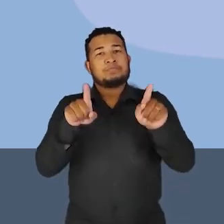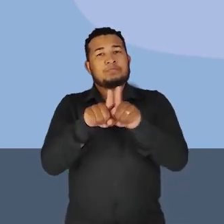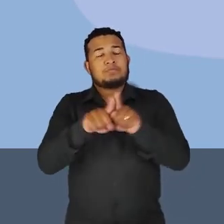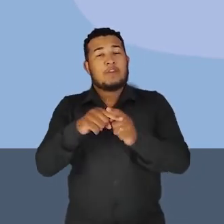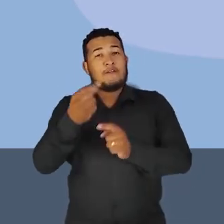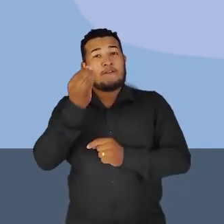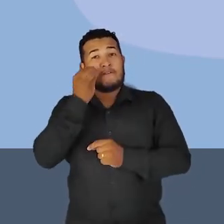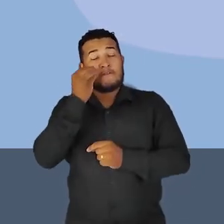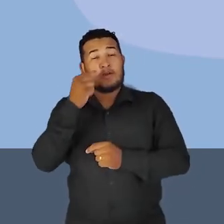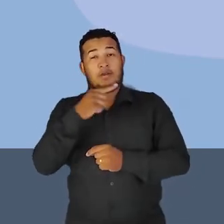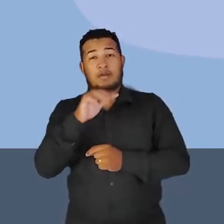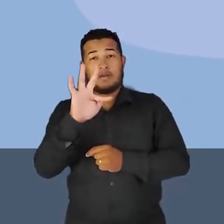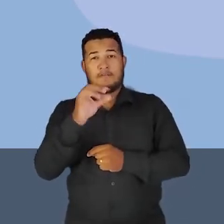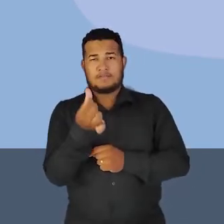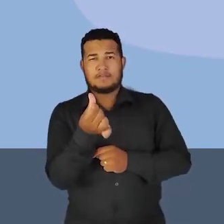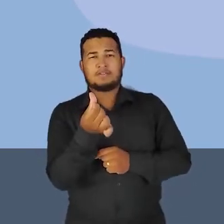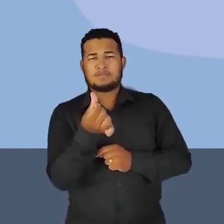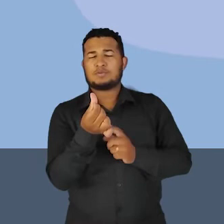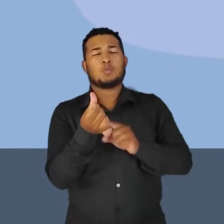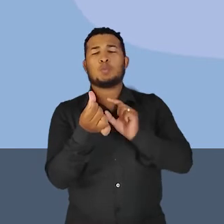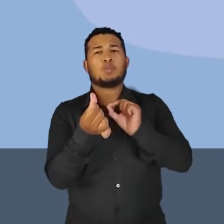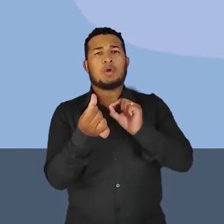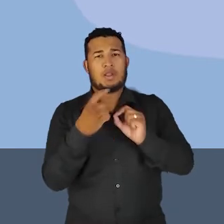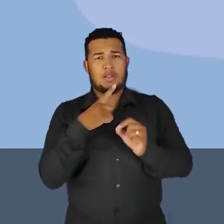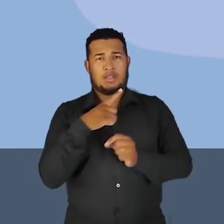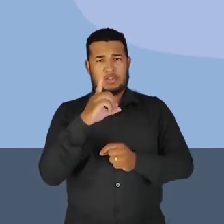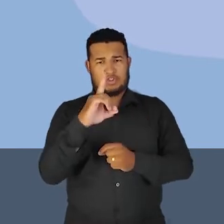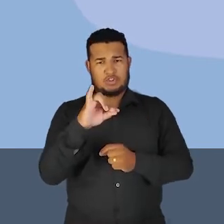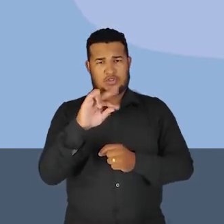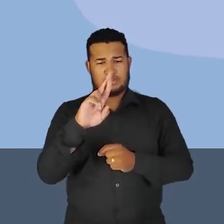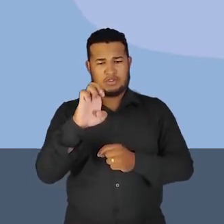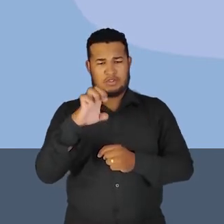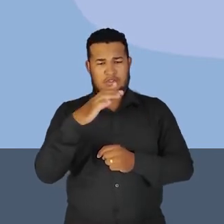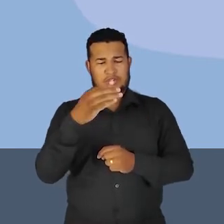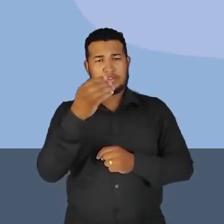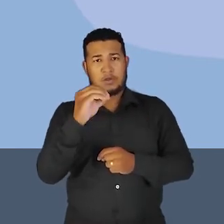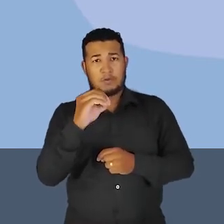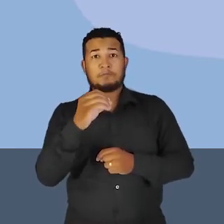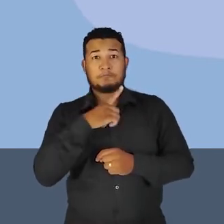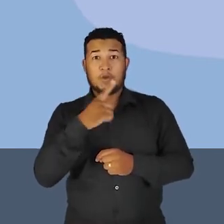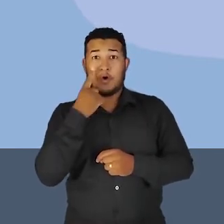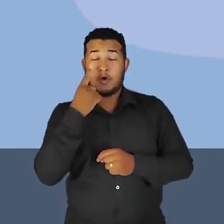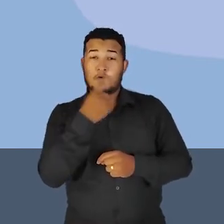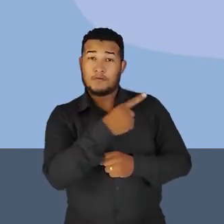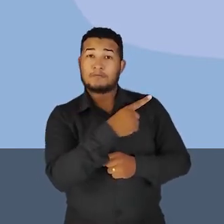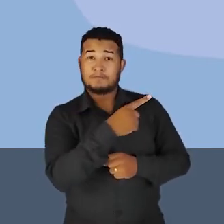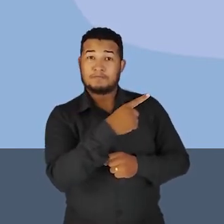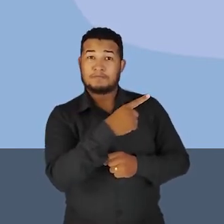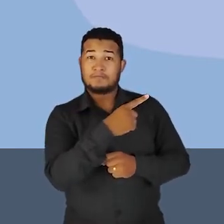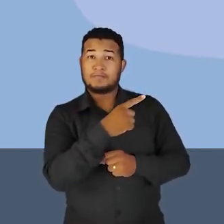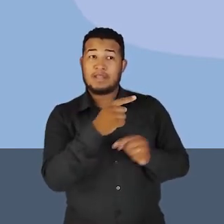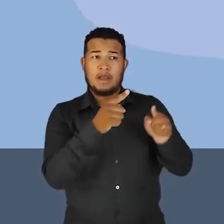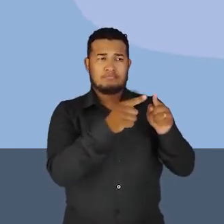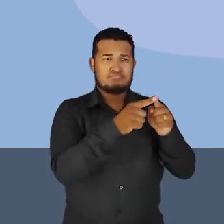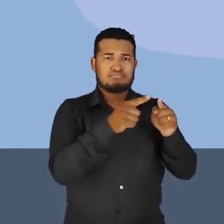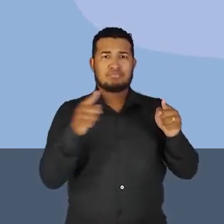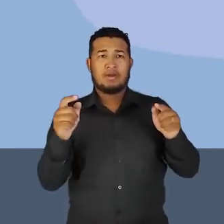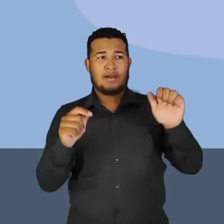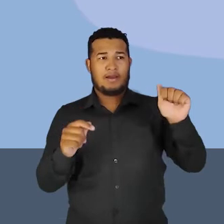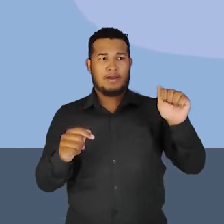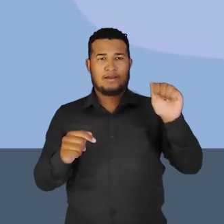vetor F6. No vetor F6, ele tem uma direção? Tem. Está ali, ó, olha a figura. É a reta